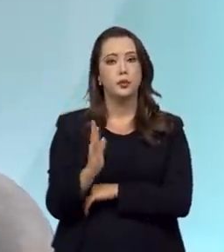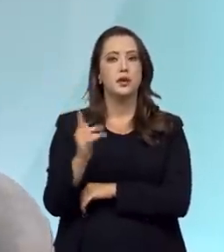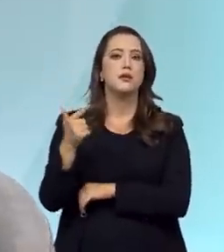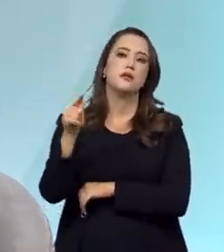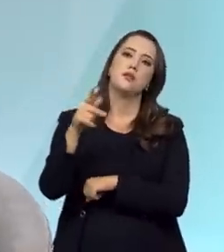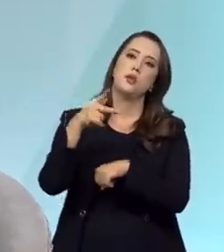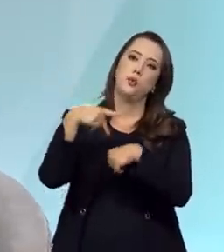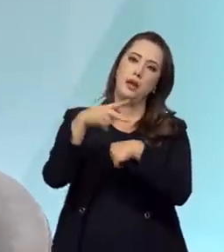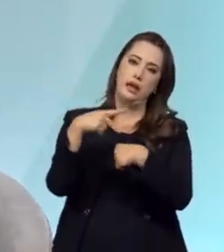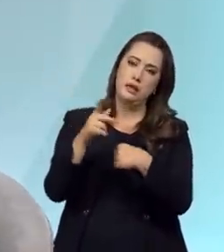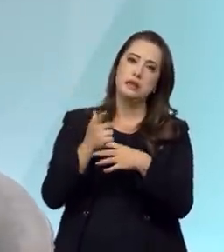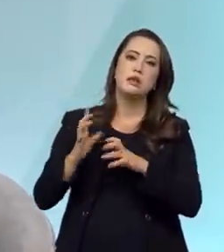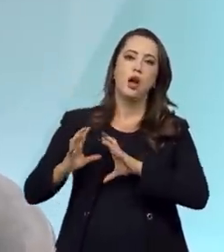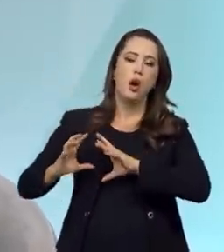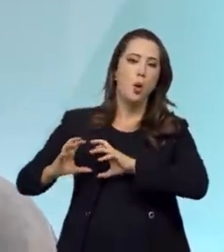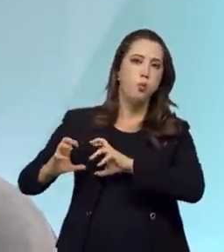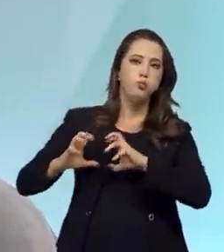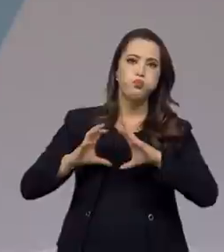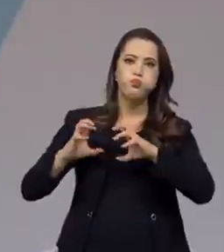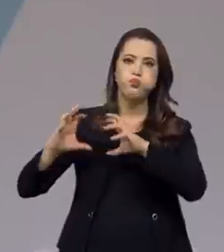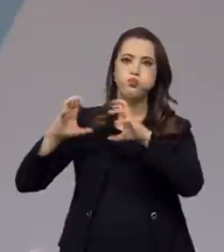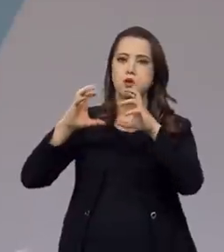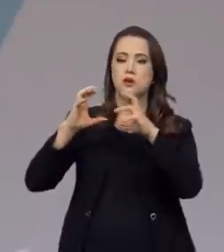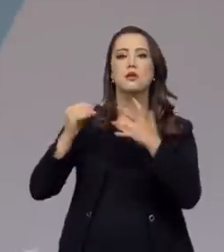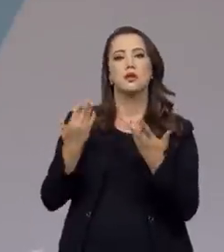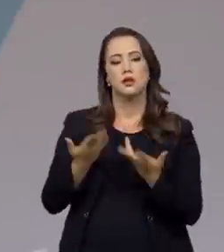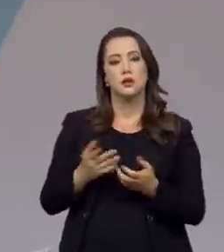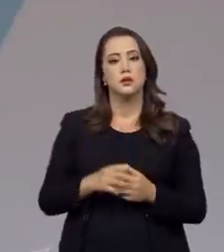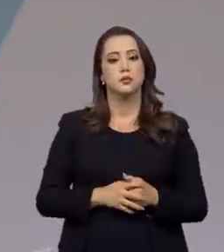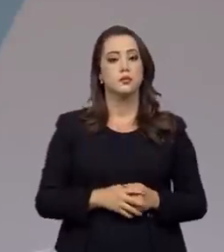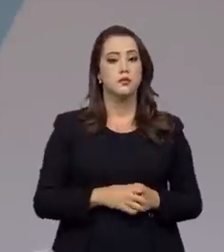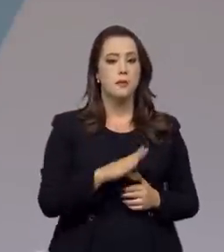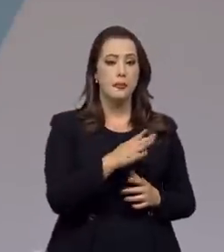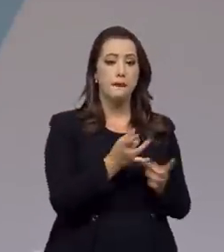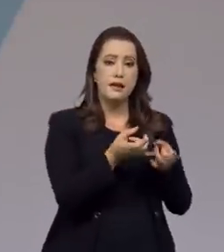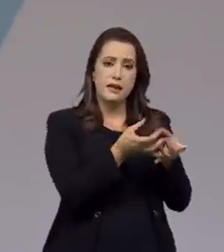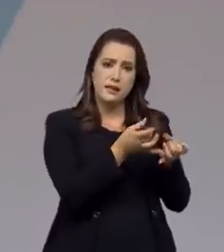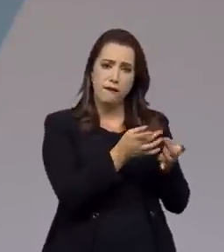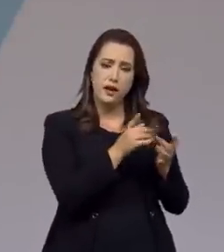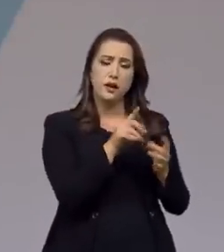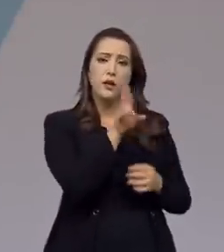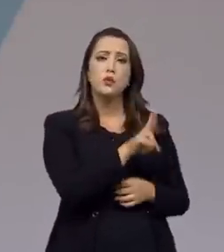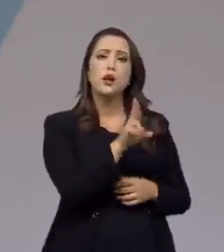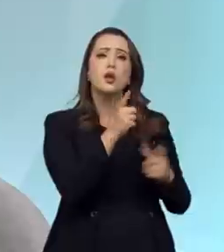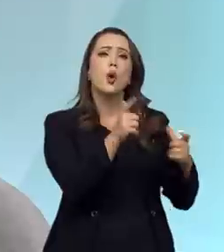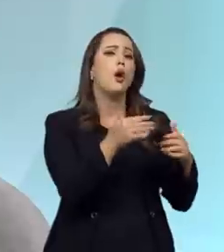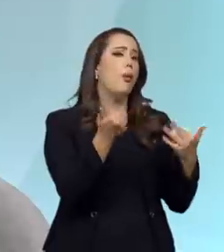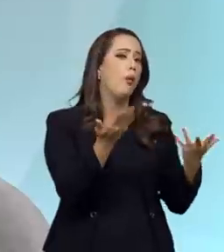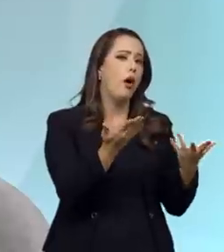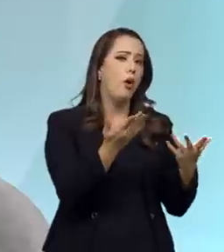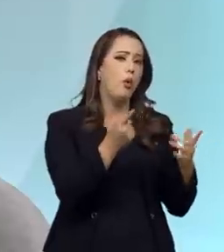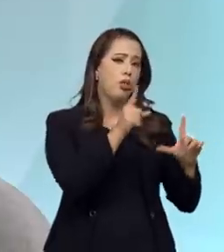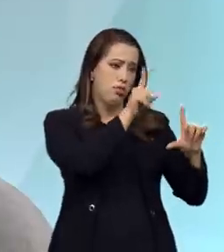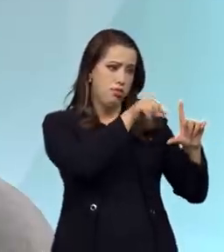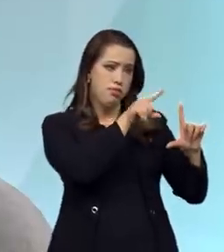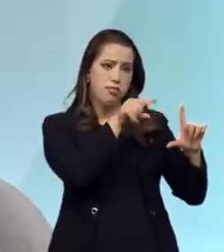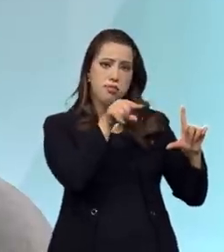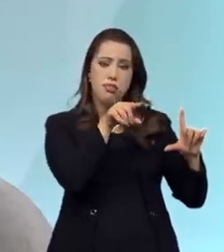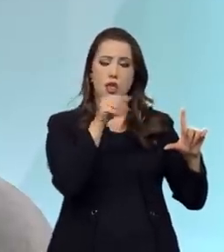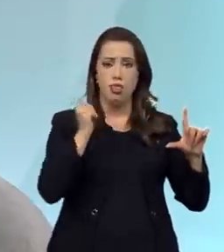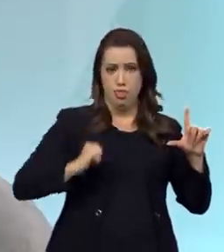poluem aí os e o imitem os gases de efeito estufa esses créditos são comercializados na bolsa de valores é isso estamos